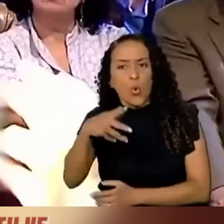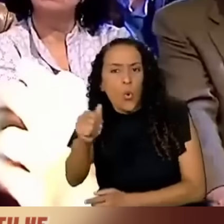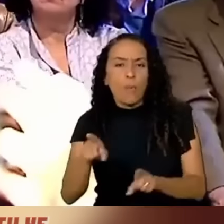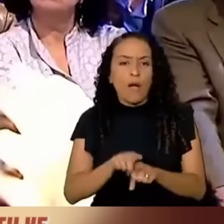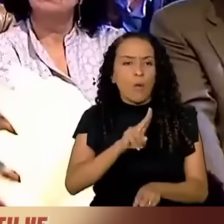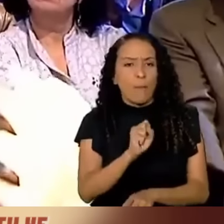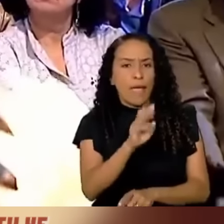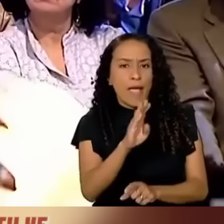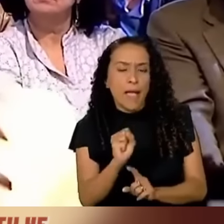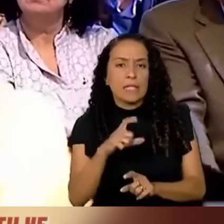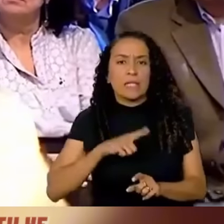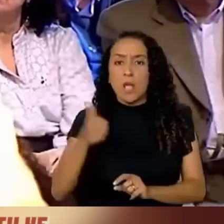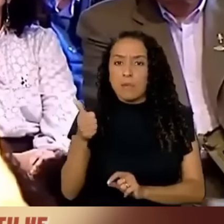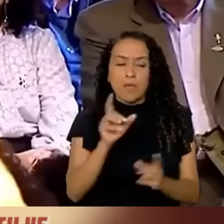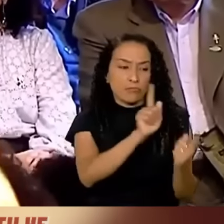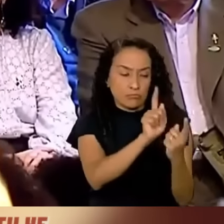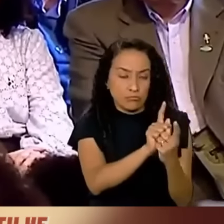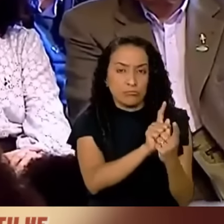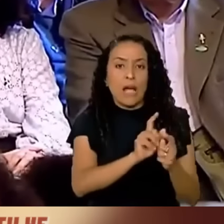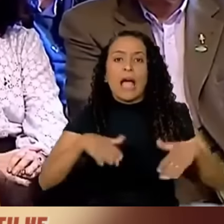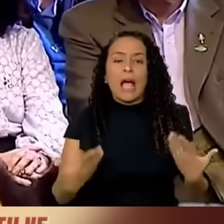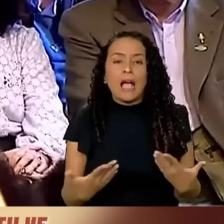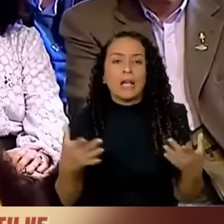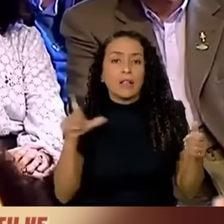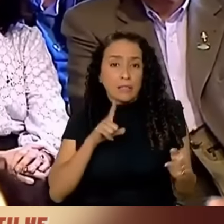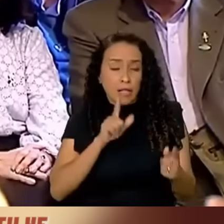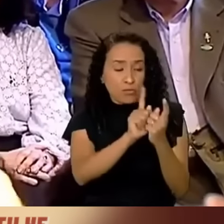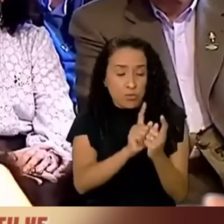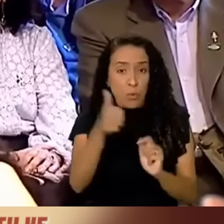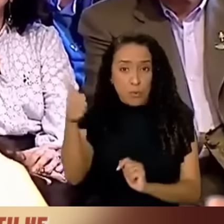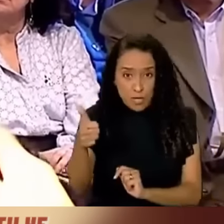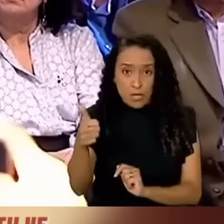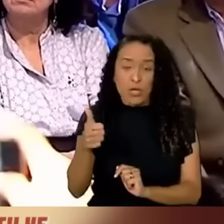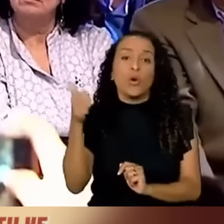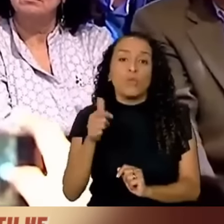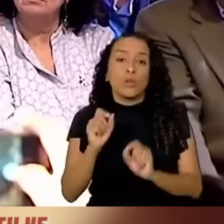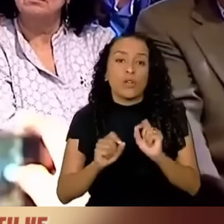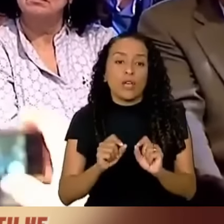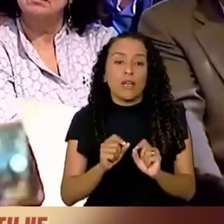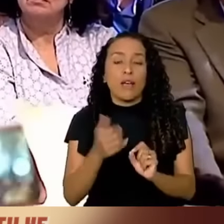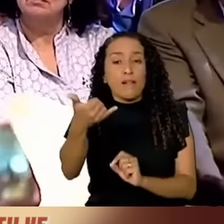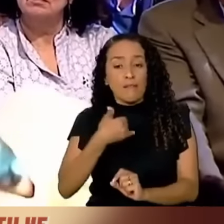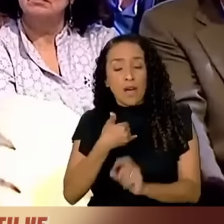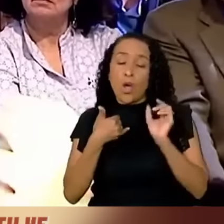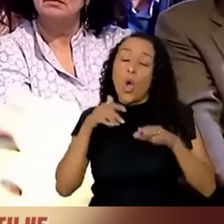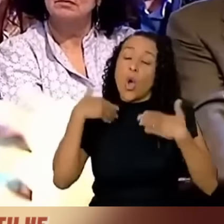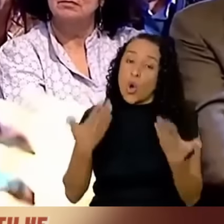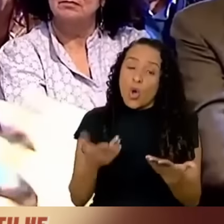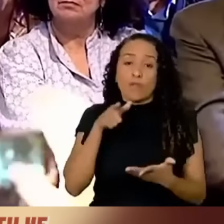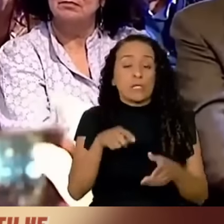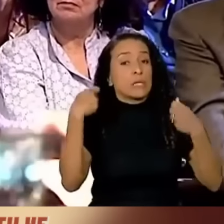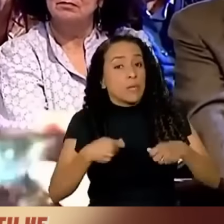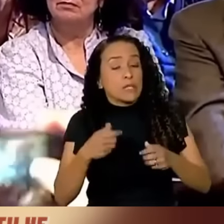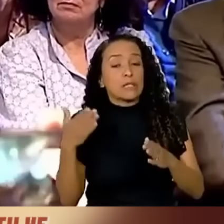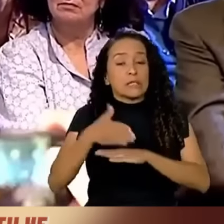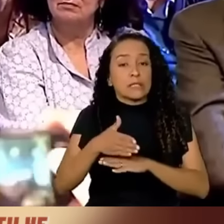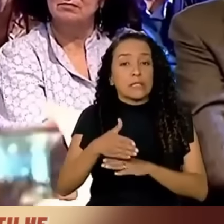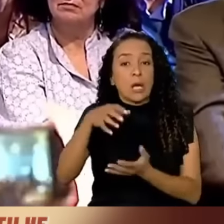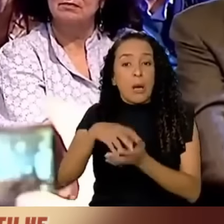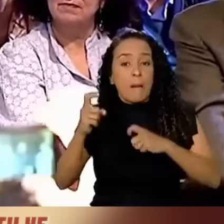UBS, você tem o primeiro atendimento. Aí, quando você tem o primeiro atendimento fala para você, olha, você precisa procurar